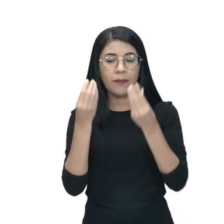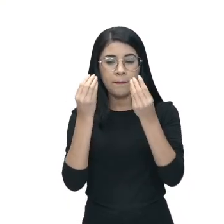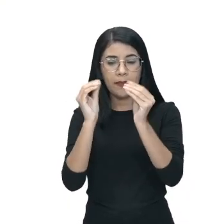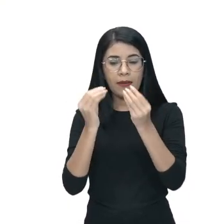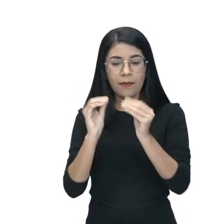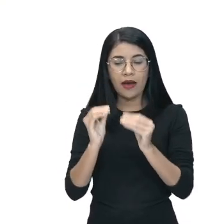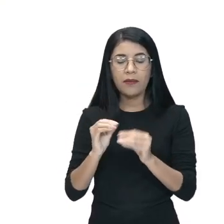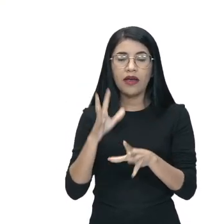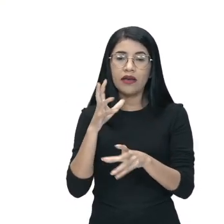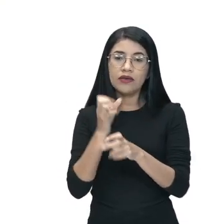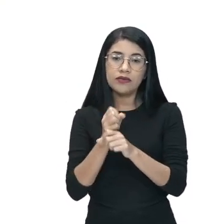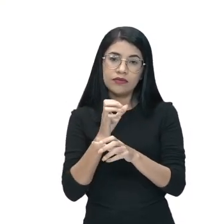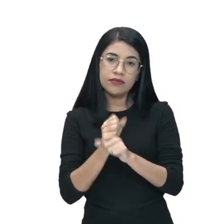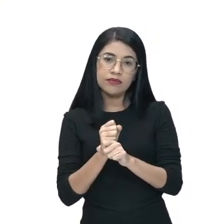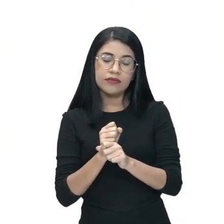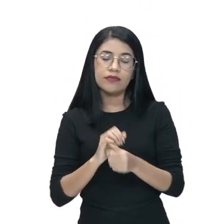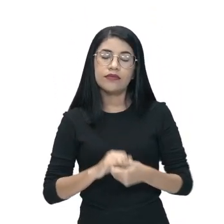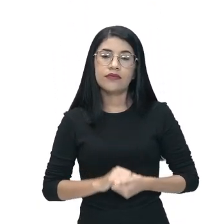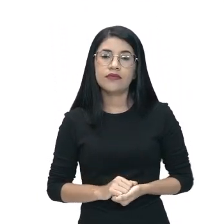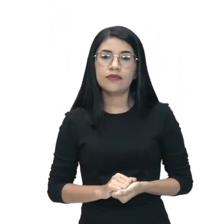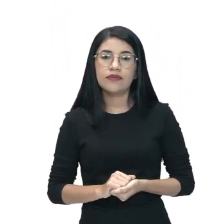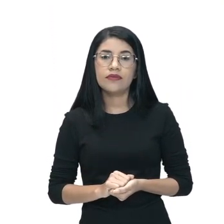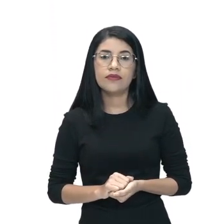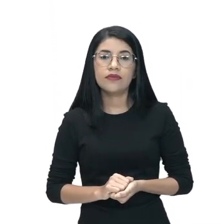conta. Vamos lá.